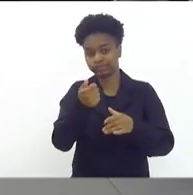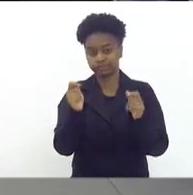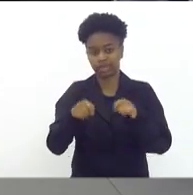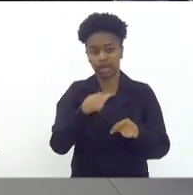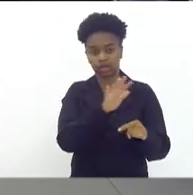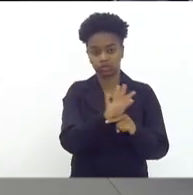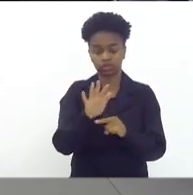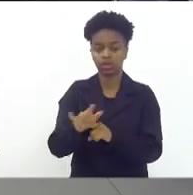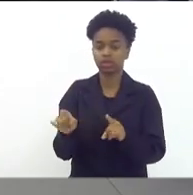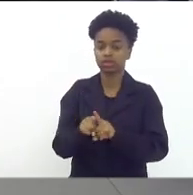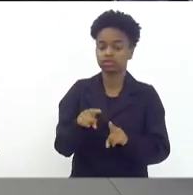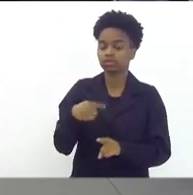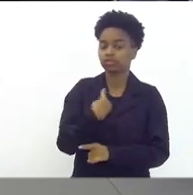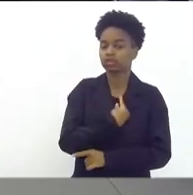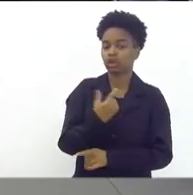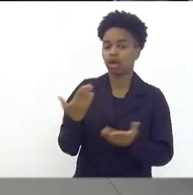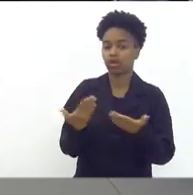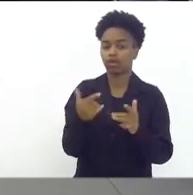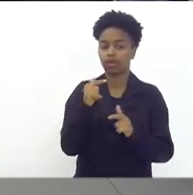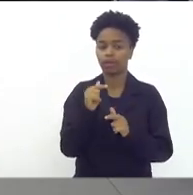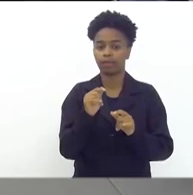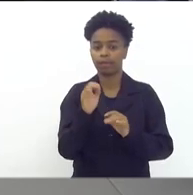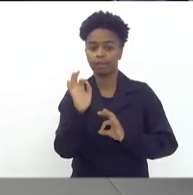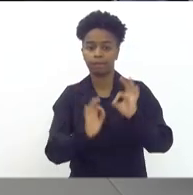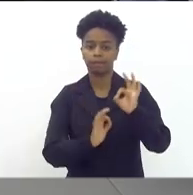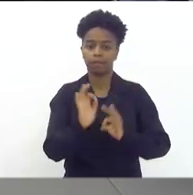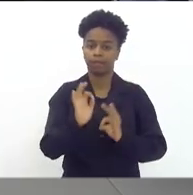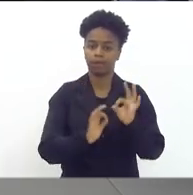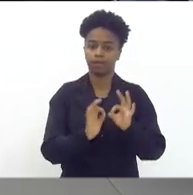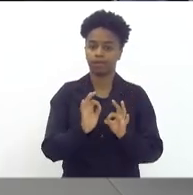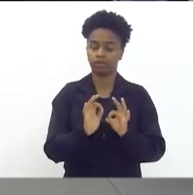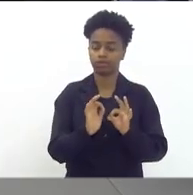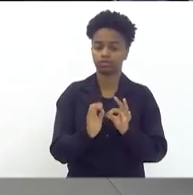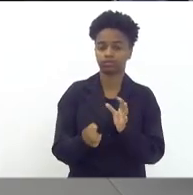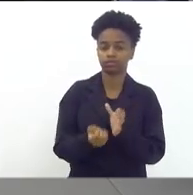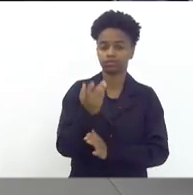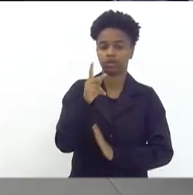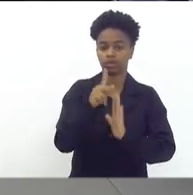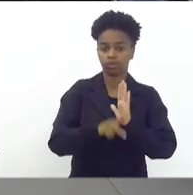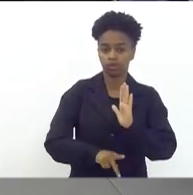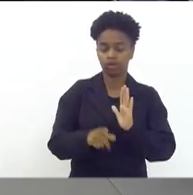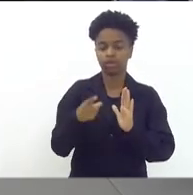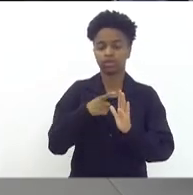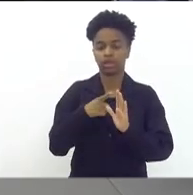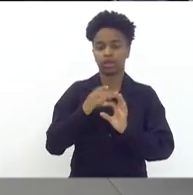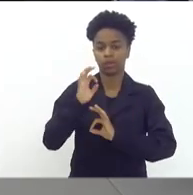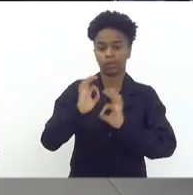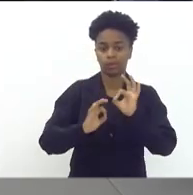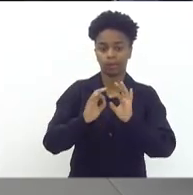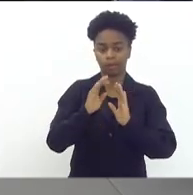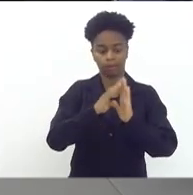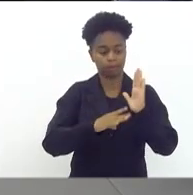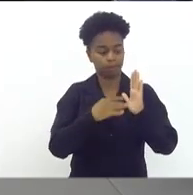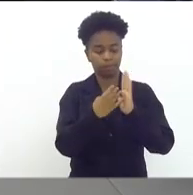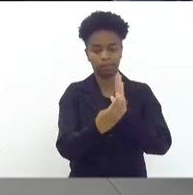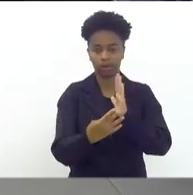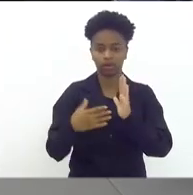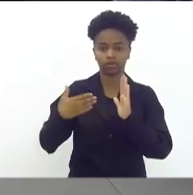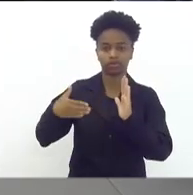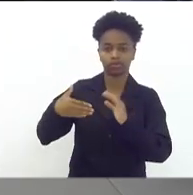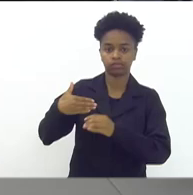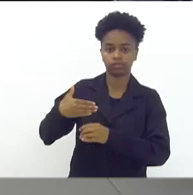Inclusive a gente tá preparando é um projeto um plano de cargos e salários e aí a gente vai precisar